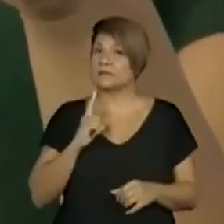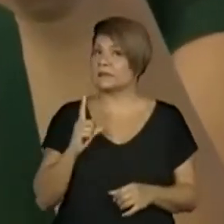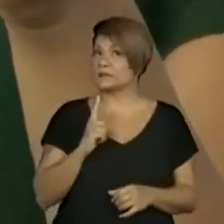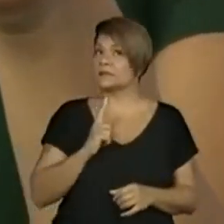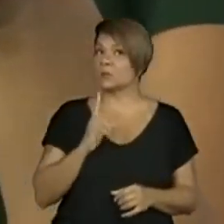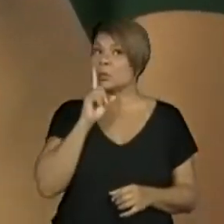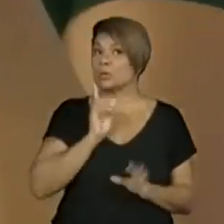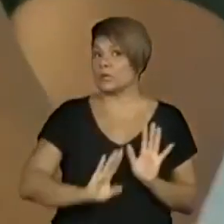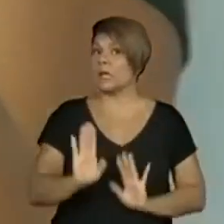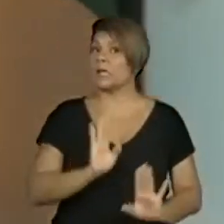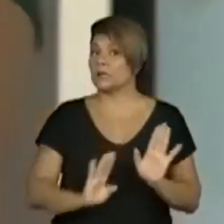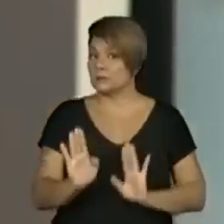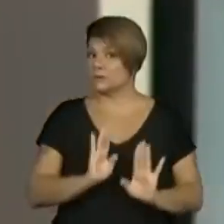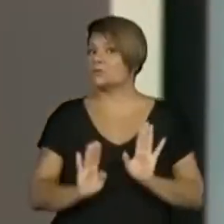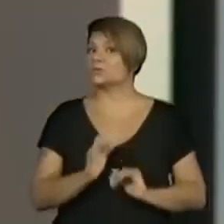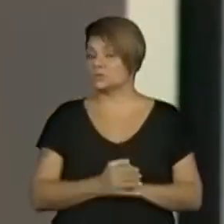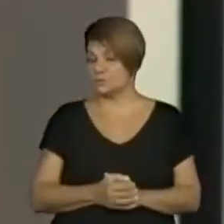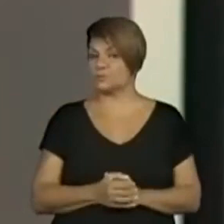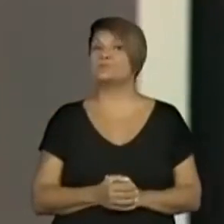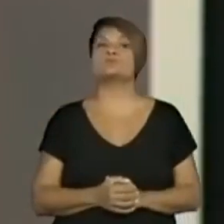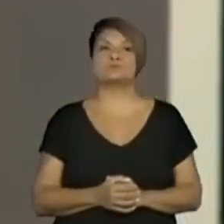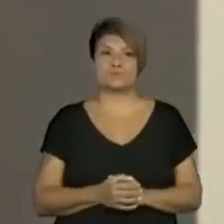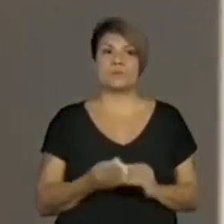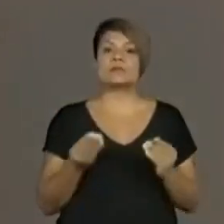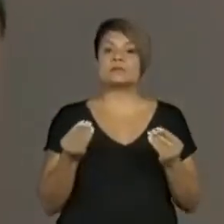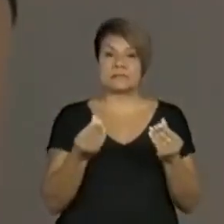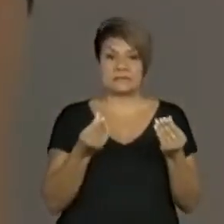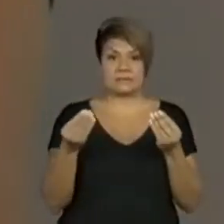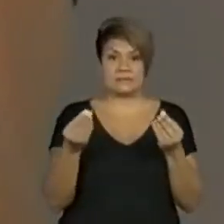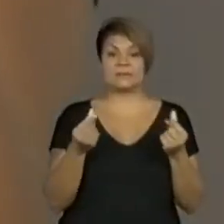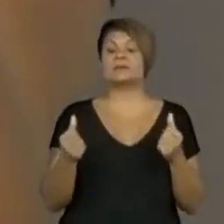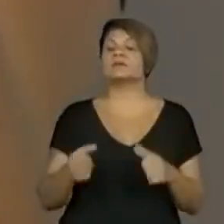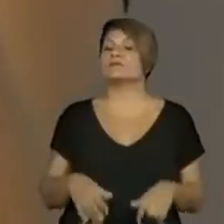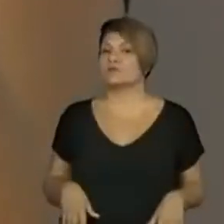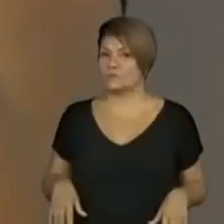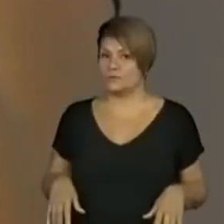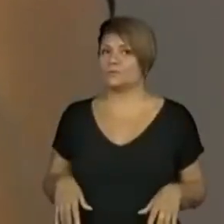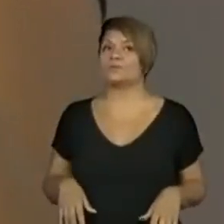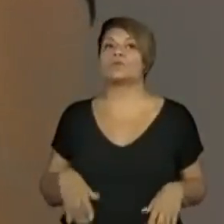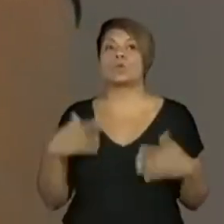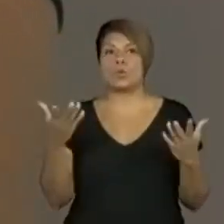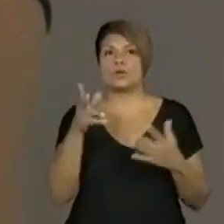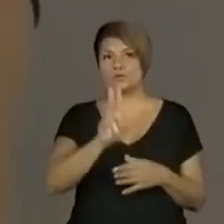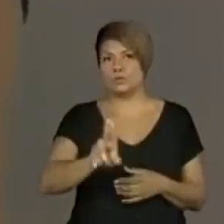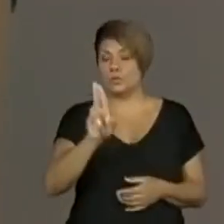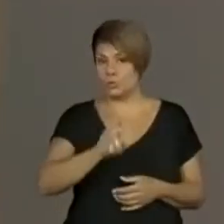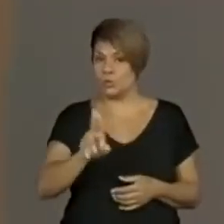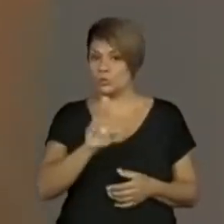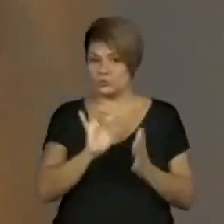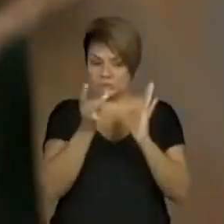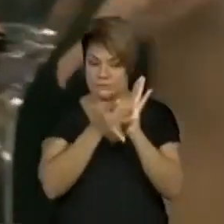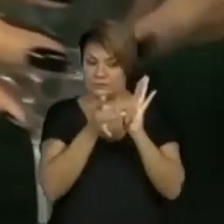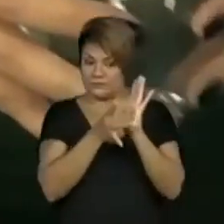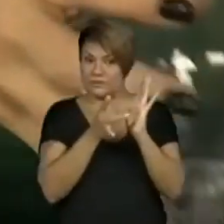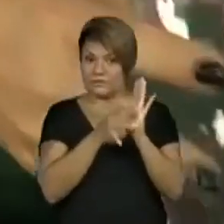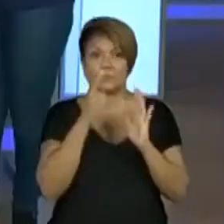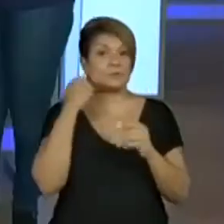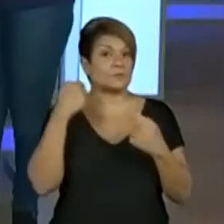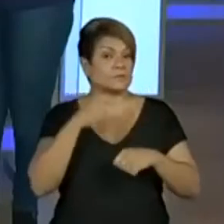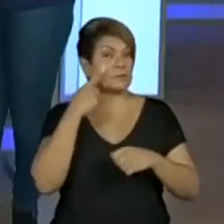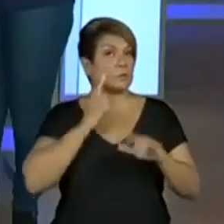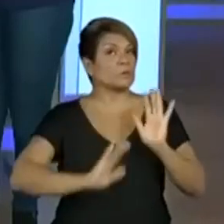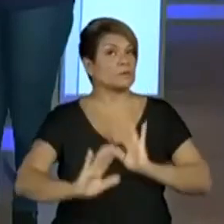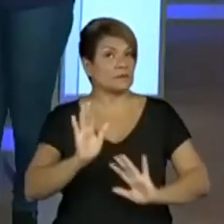não é sensível ele é sensível aí criançada né quando a gente usa alguma coisa de vidro toma